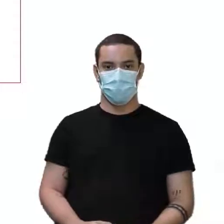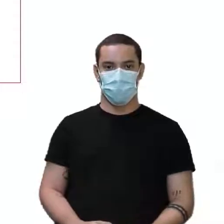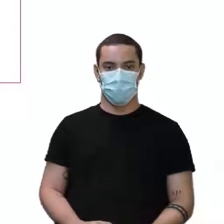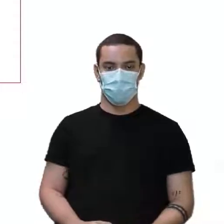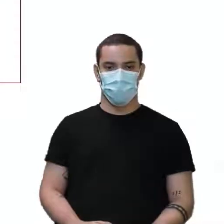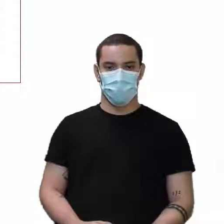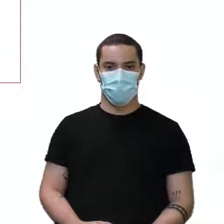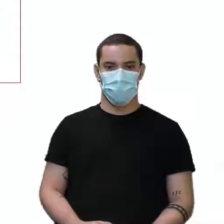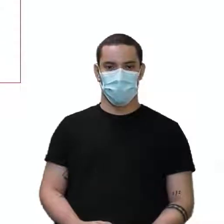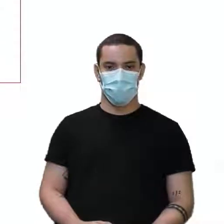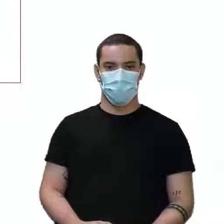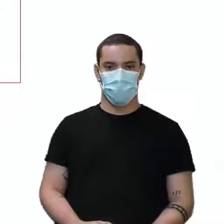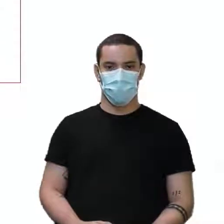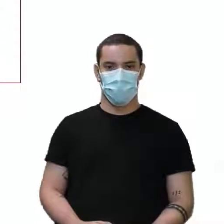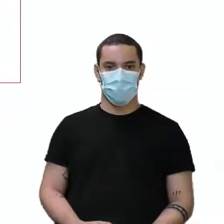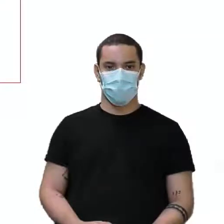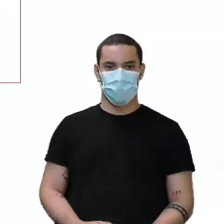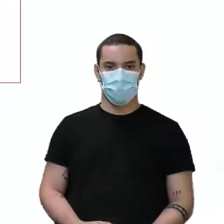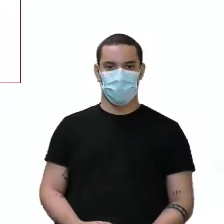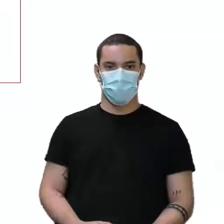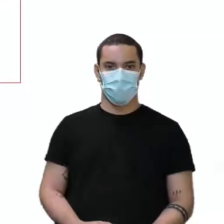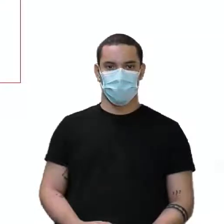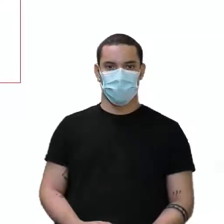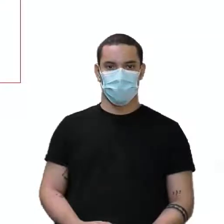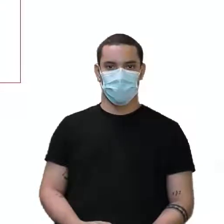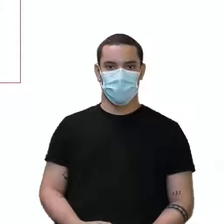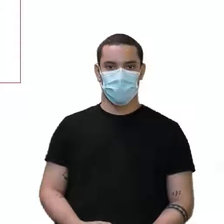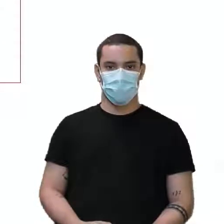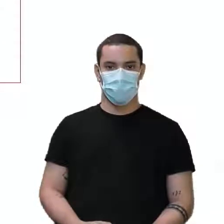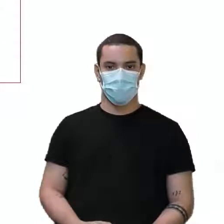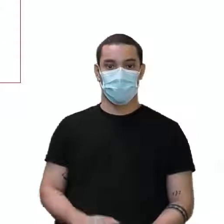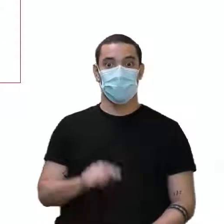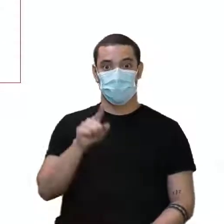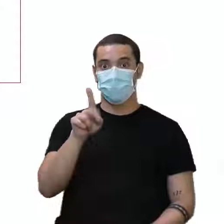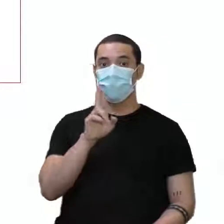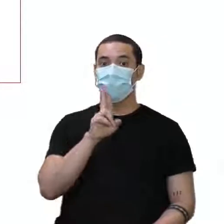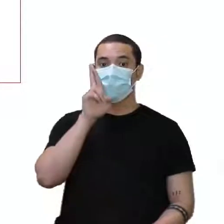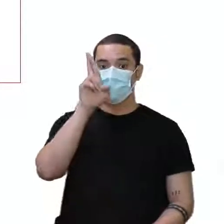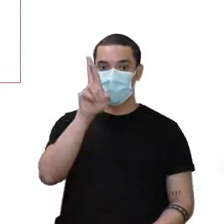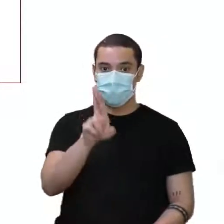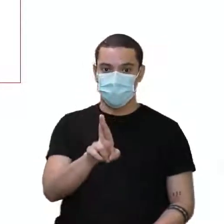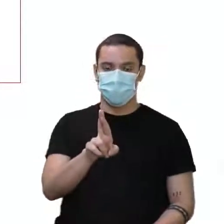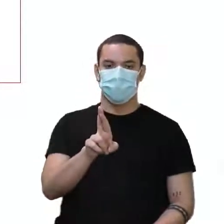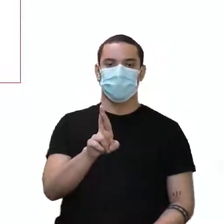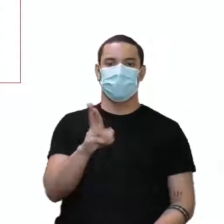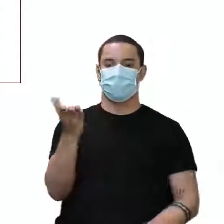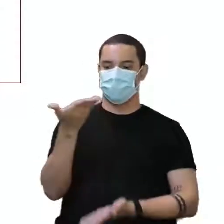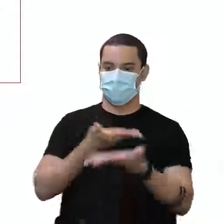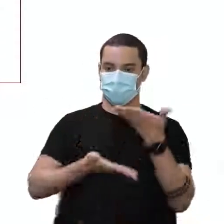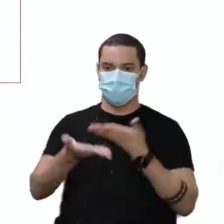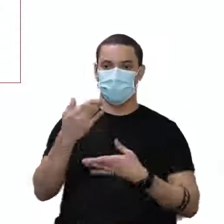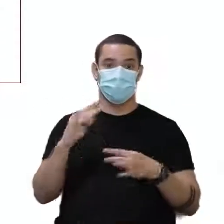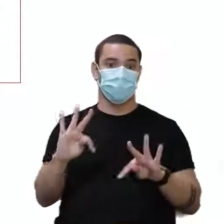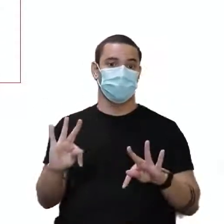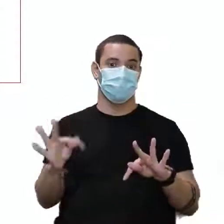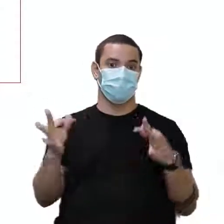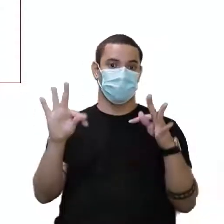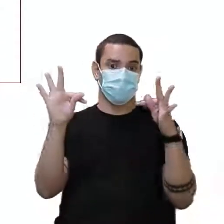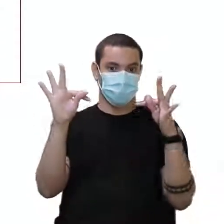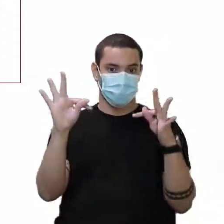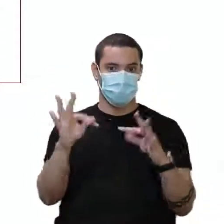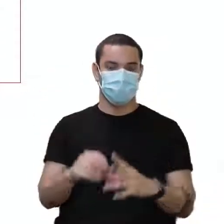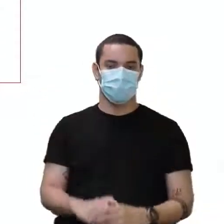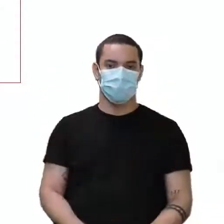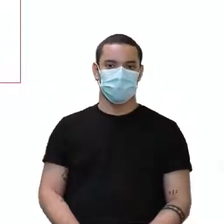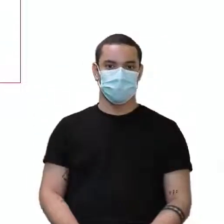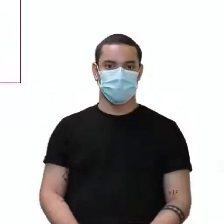this school, ou I've studied in mediação tecnológica school for, aí